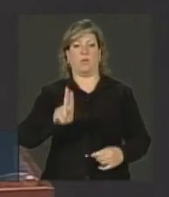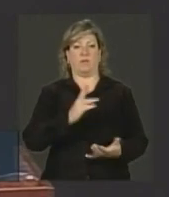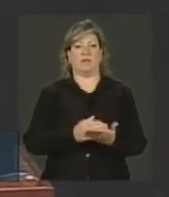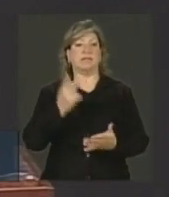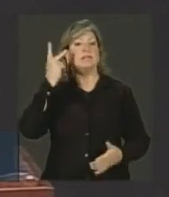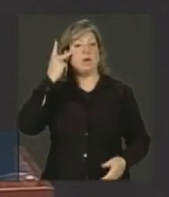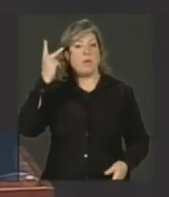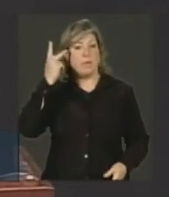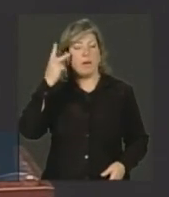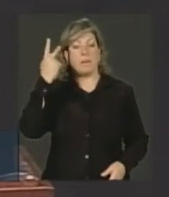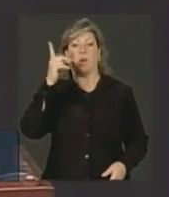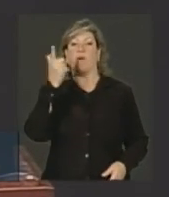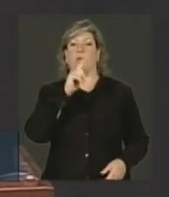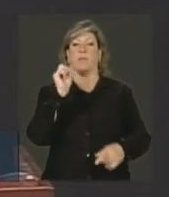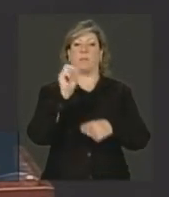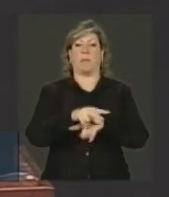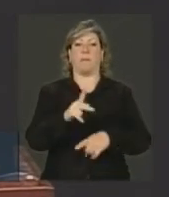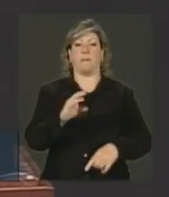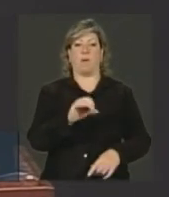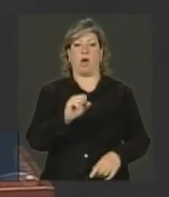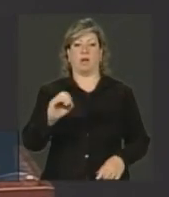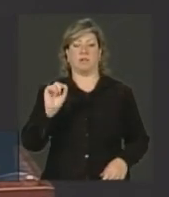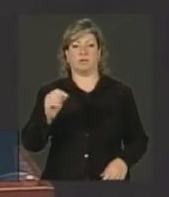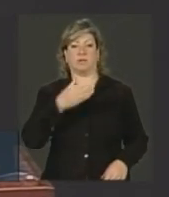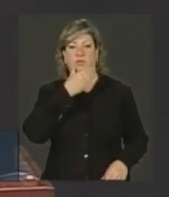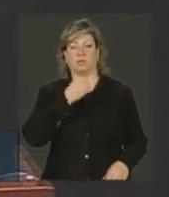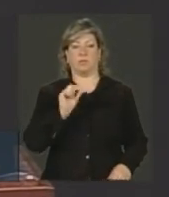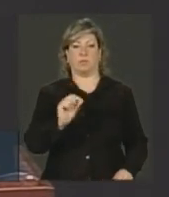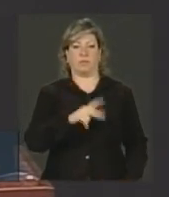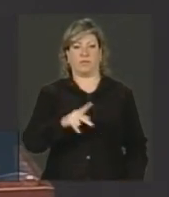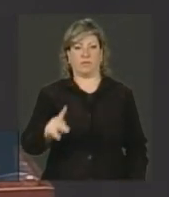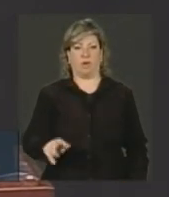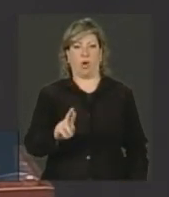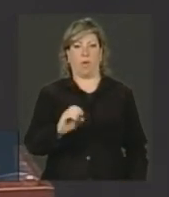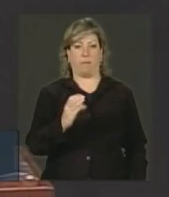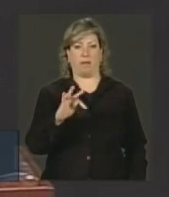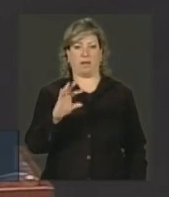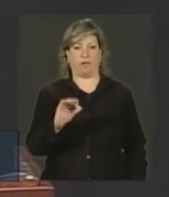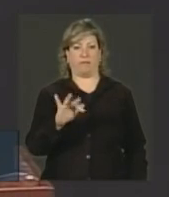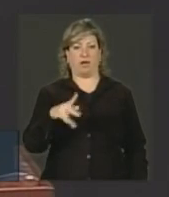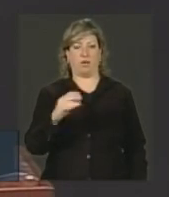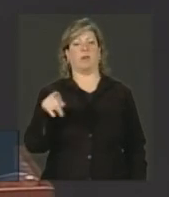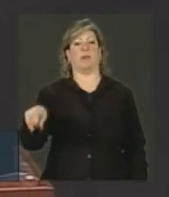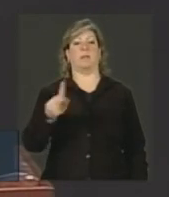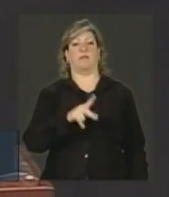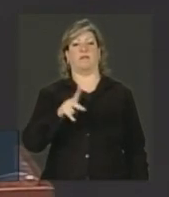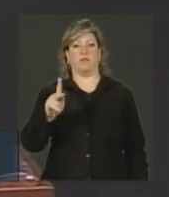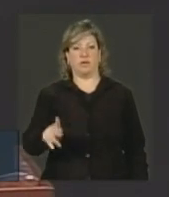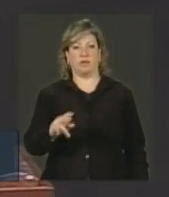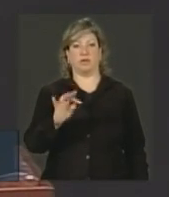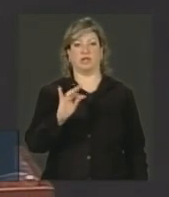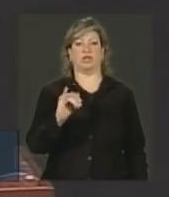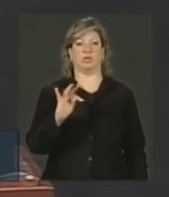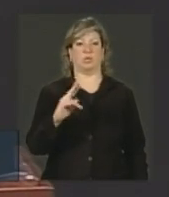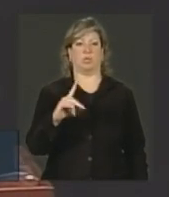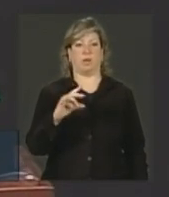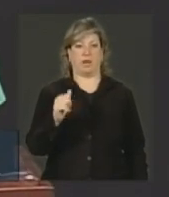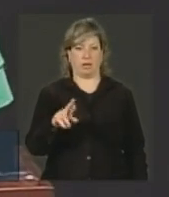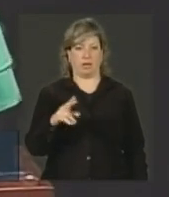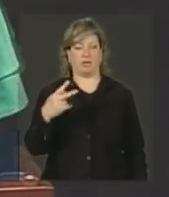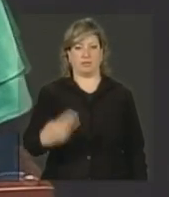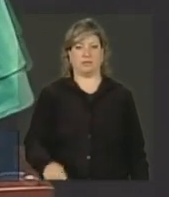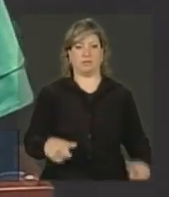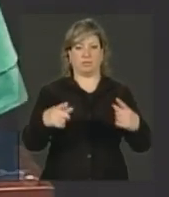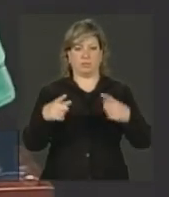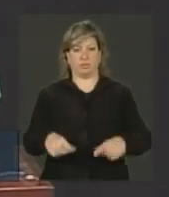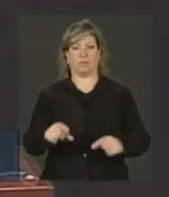posse do professor Roberto Calil Filho, no cargo de professor titular dessa instituição, no Departamento